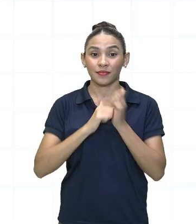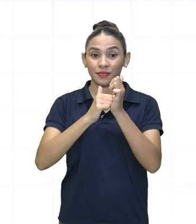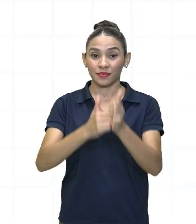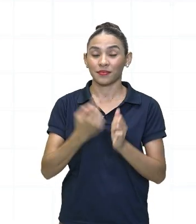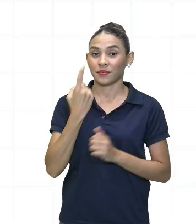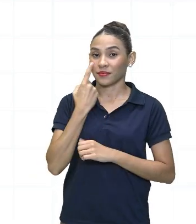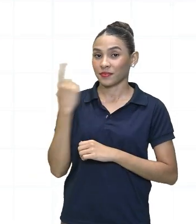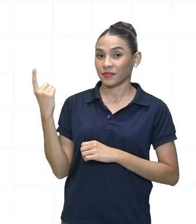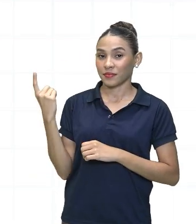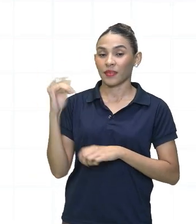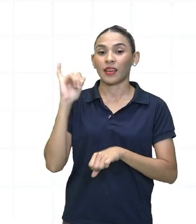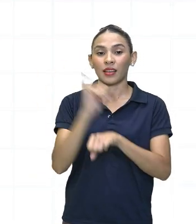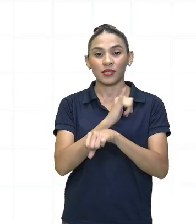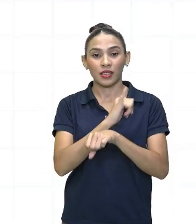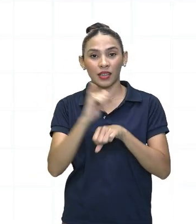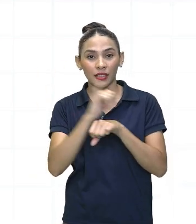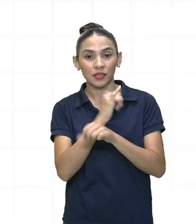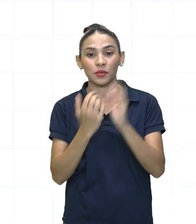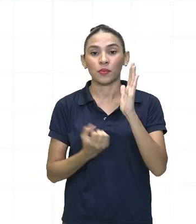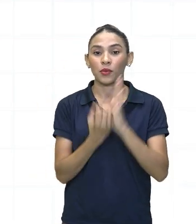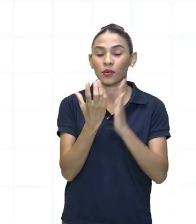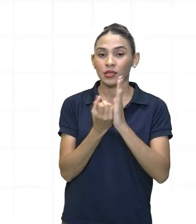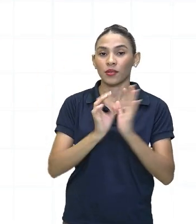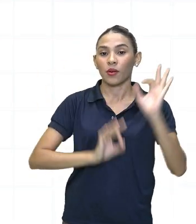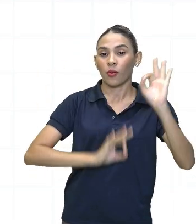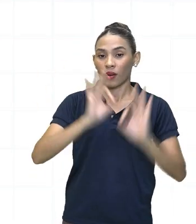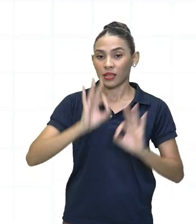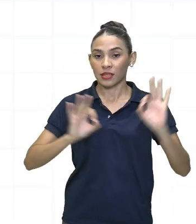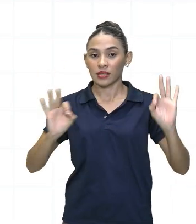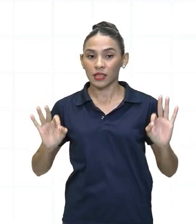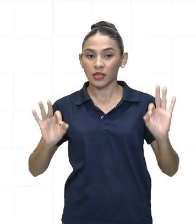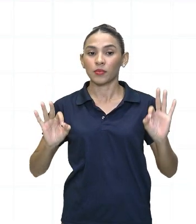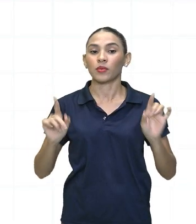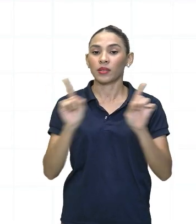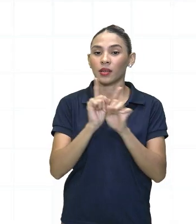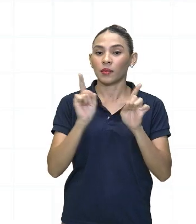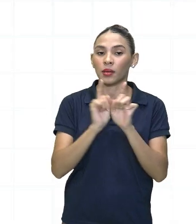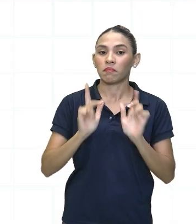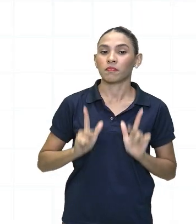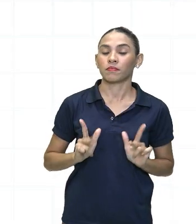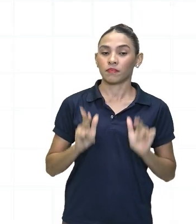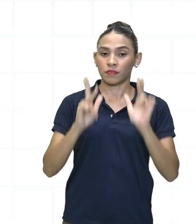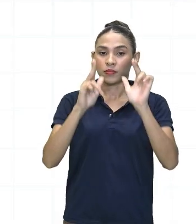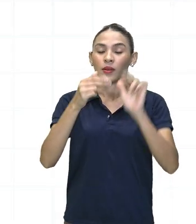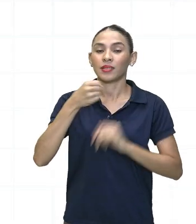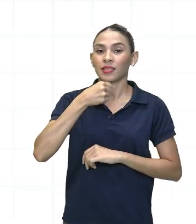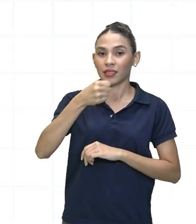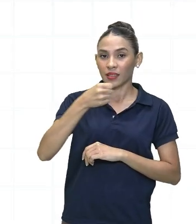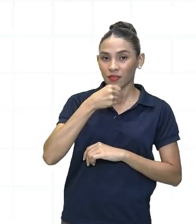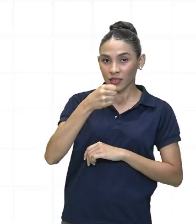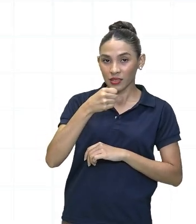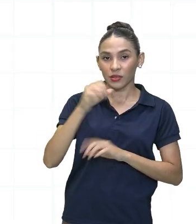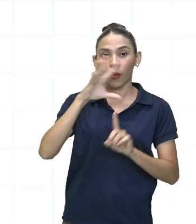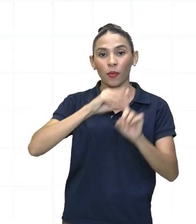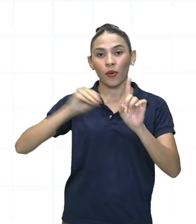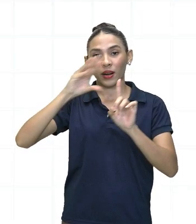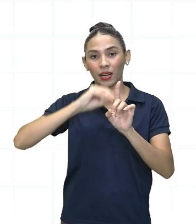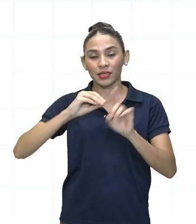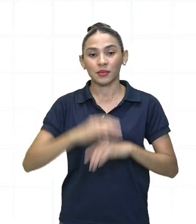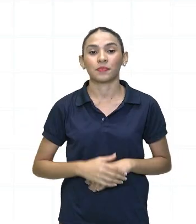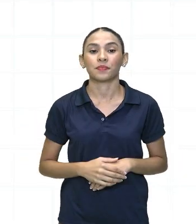aí, estratégias de produção, planejamento, realização e edição de entrevistas